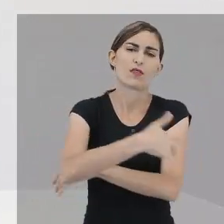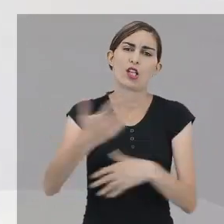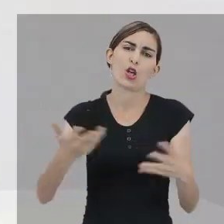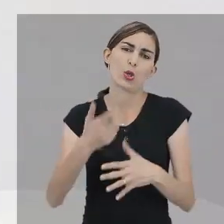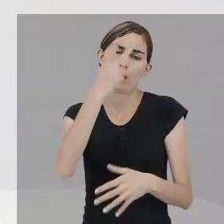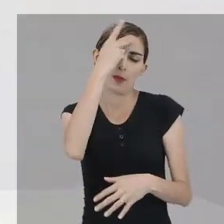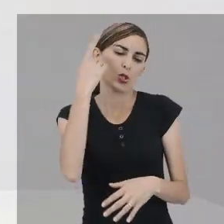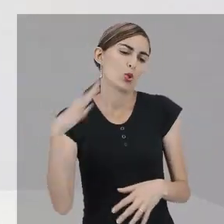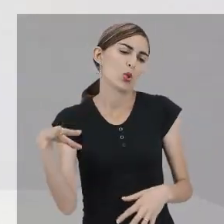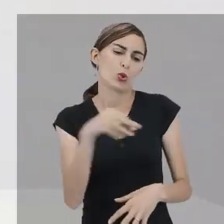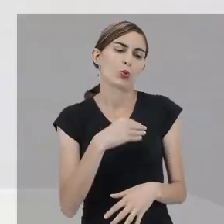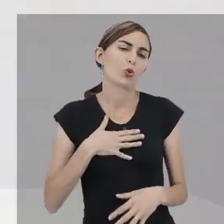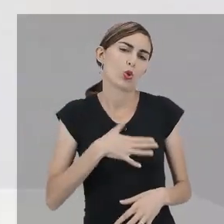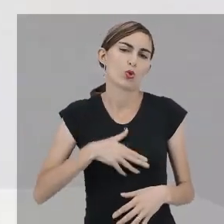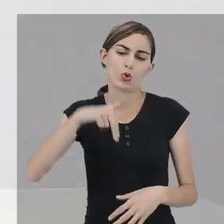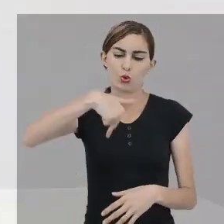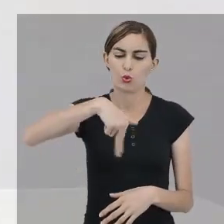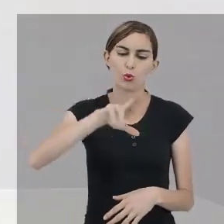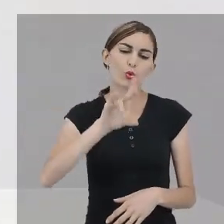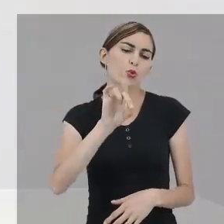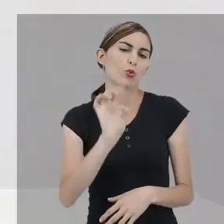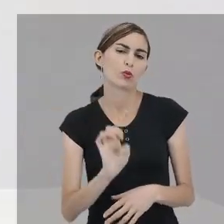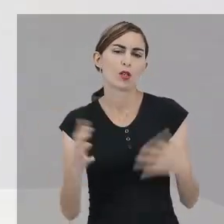gostou do nude, a gente